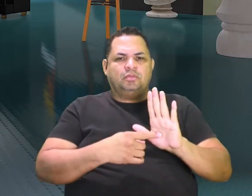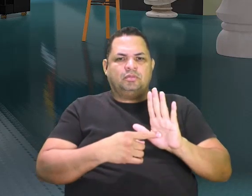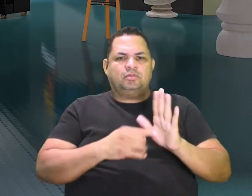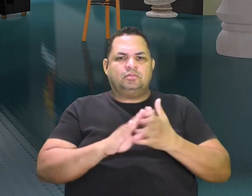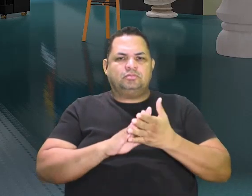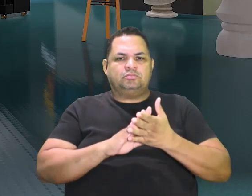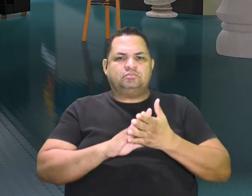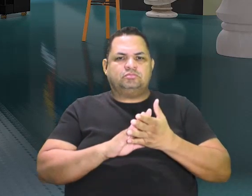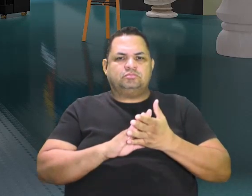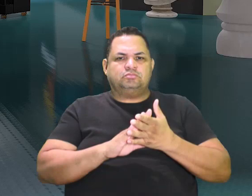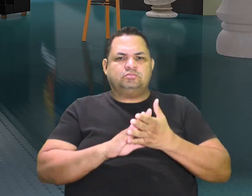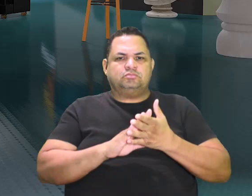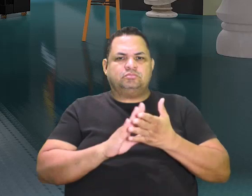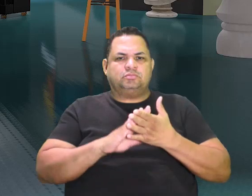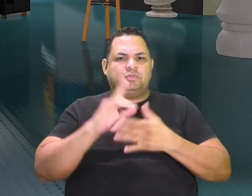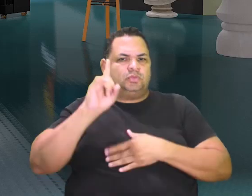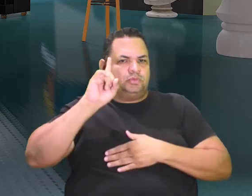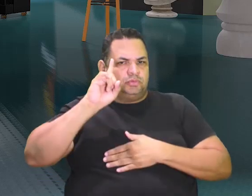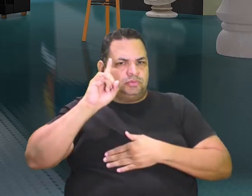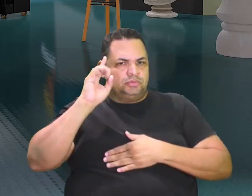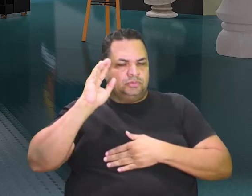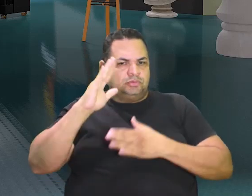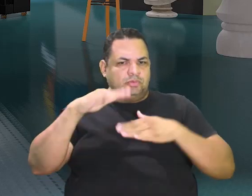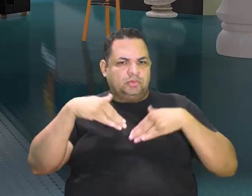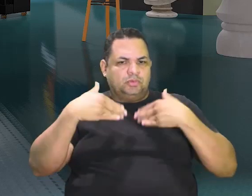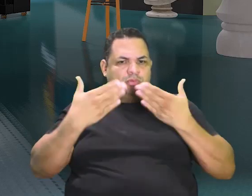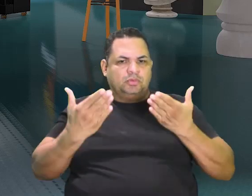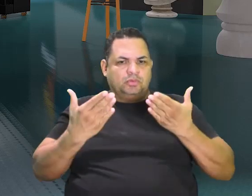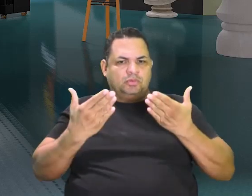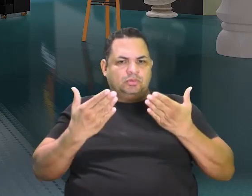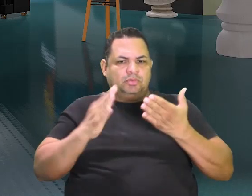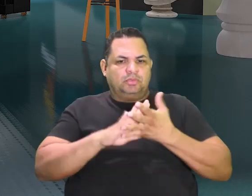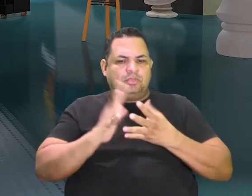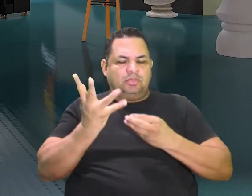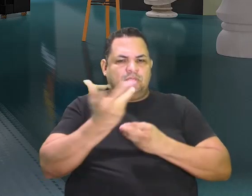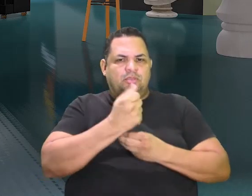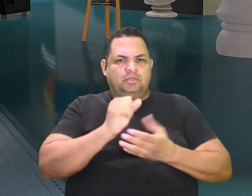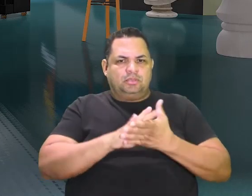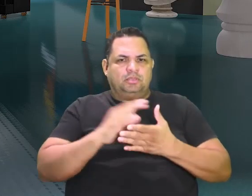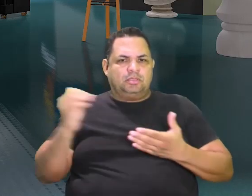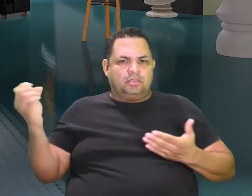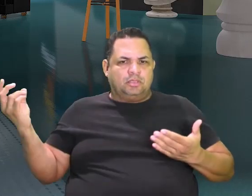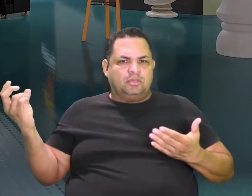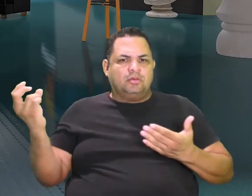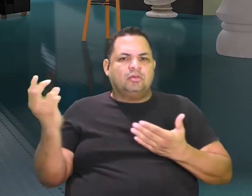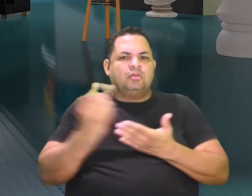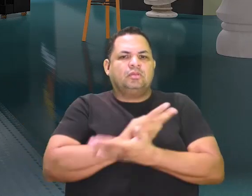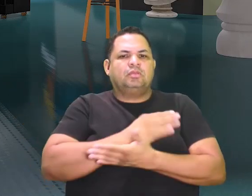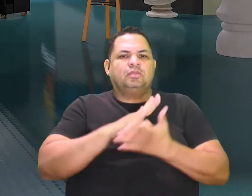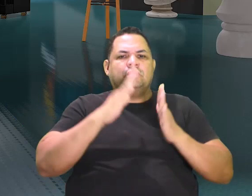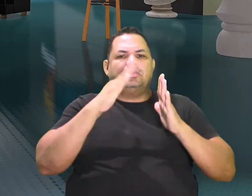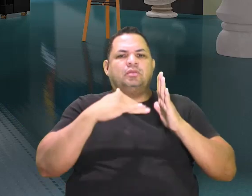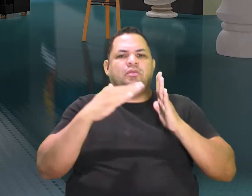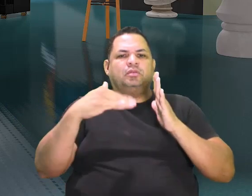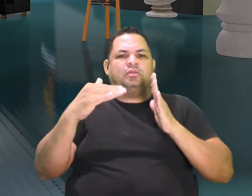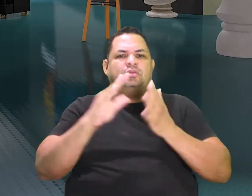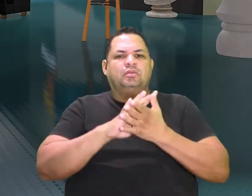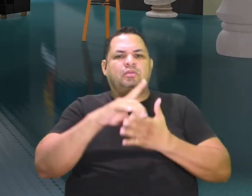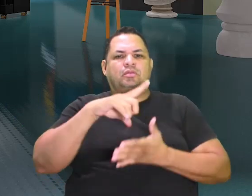colocar a sua tendência. Então, quando a arte acontece na pintura, ela